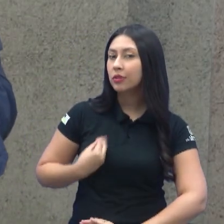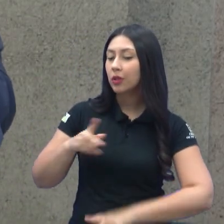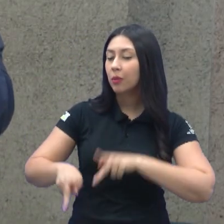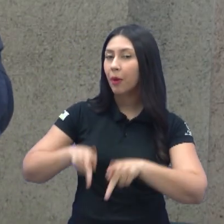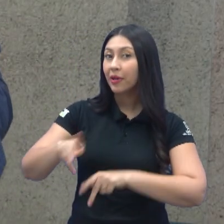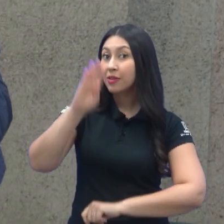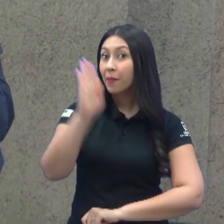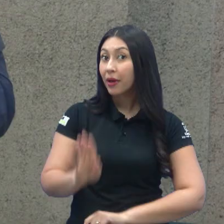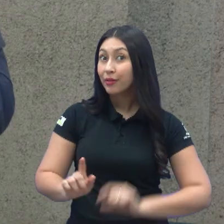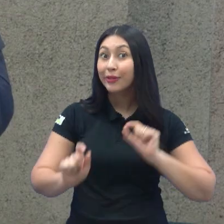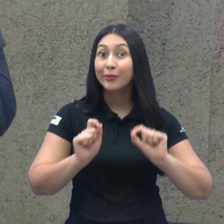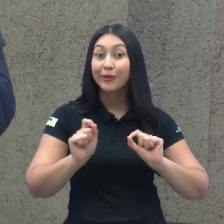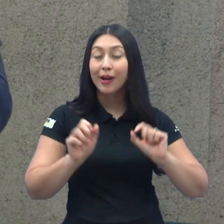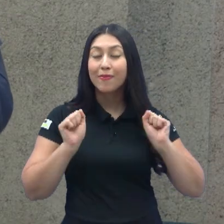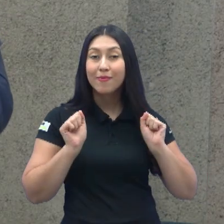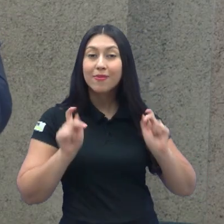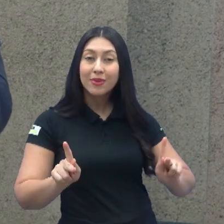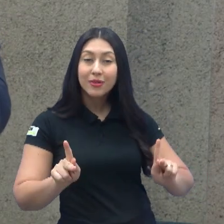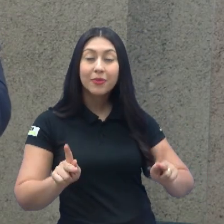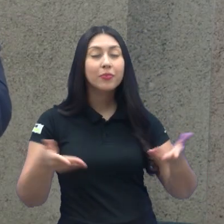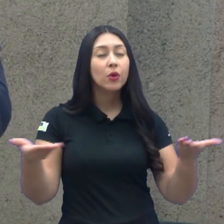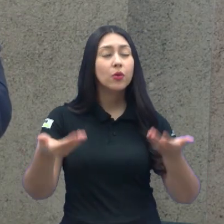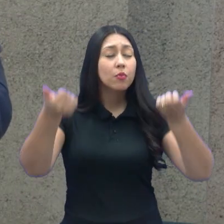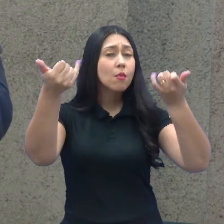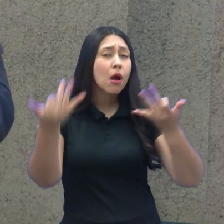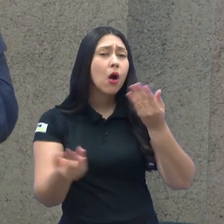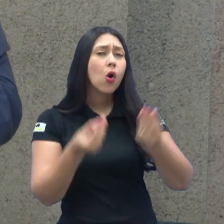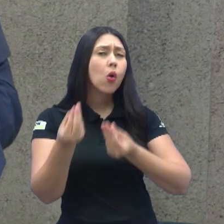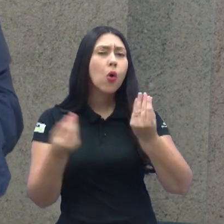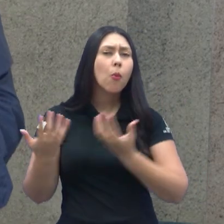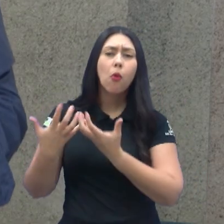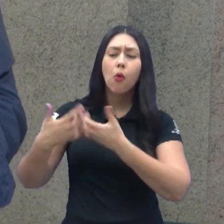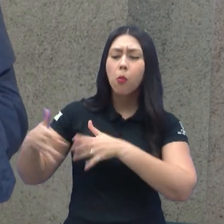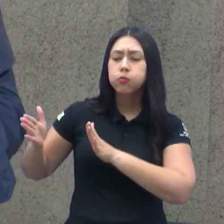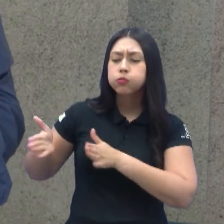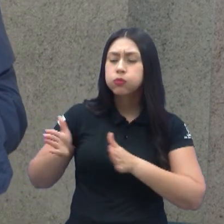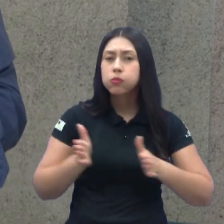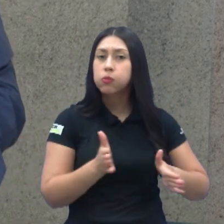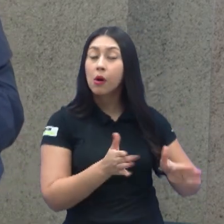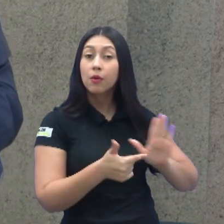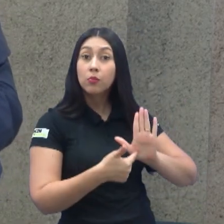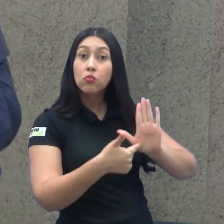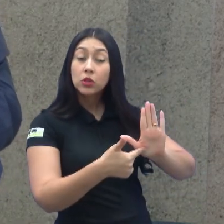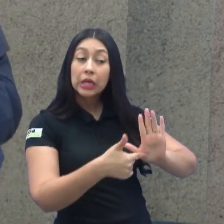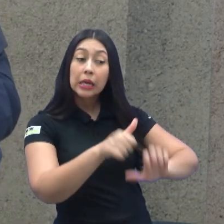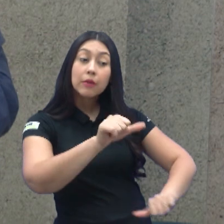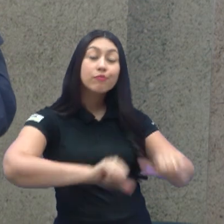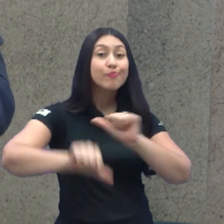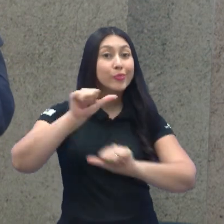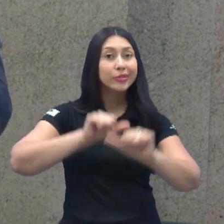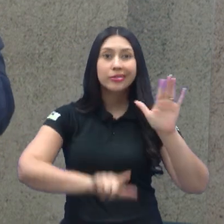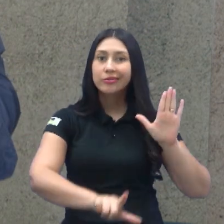a aposentadoria. Vamos explicar como funciona o processo, mostrar as principais mudanças na